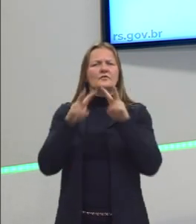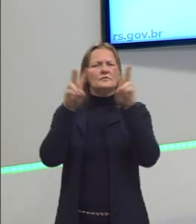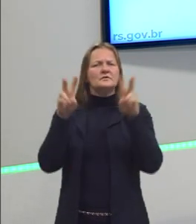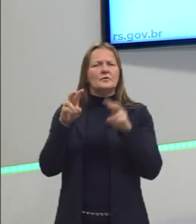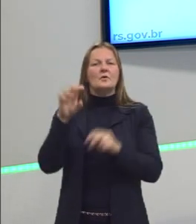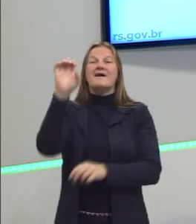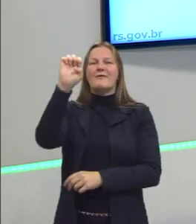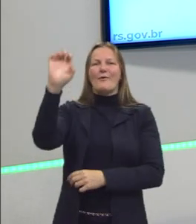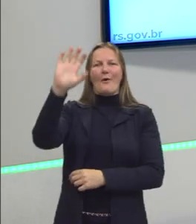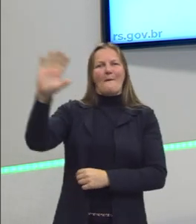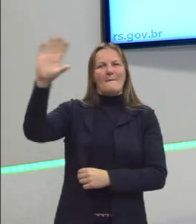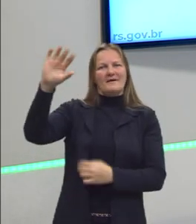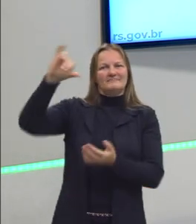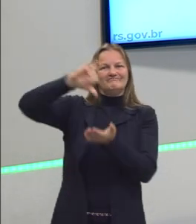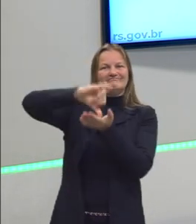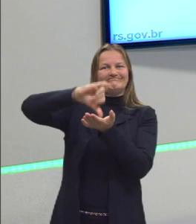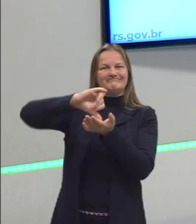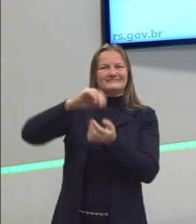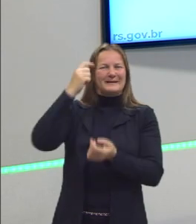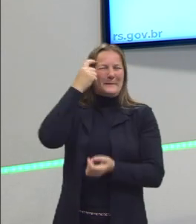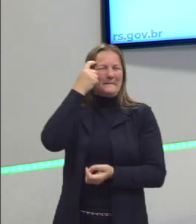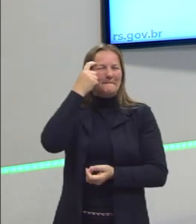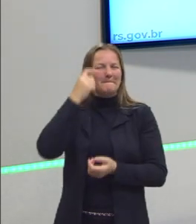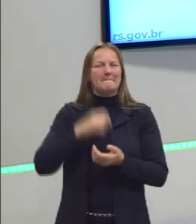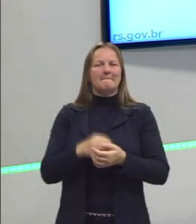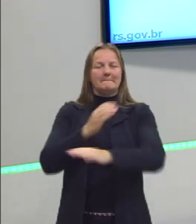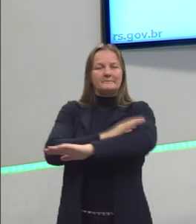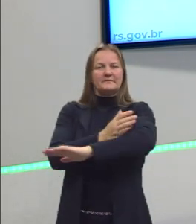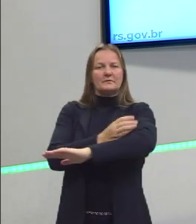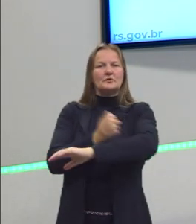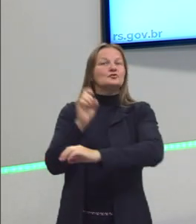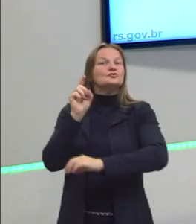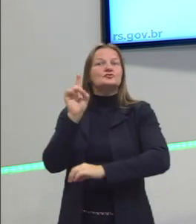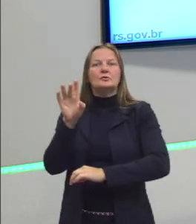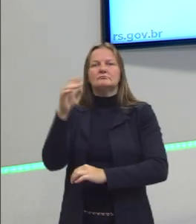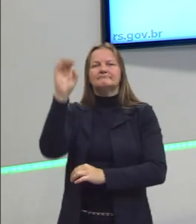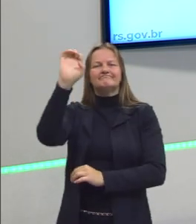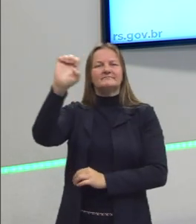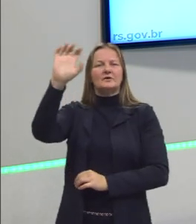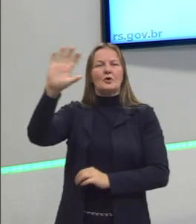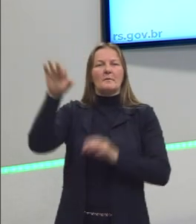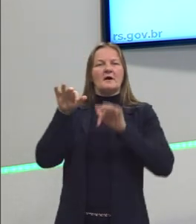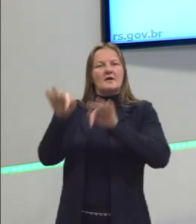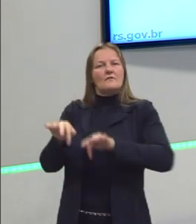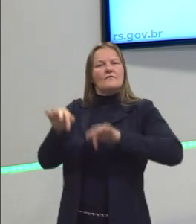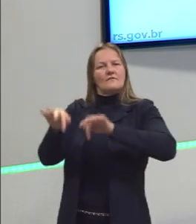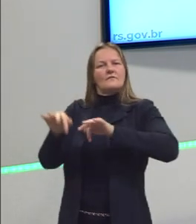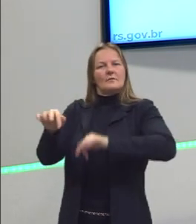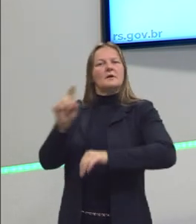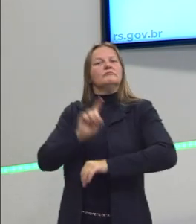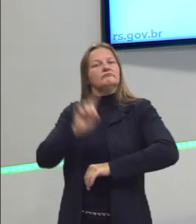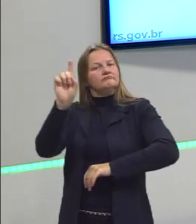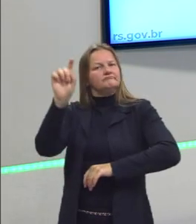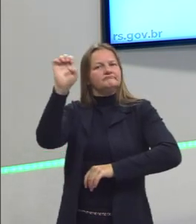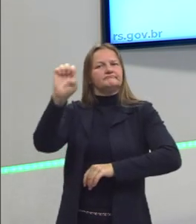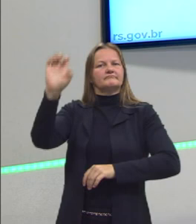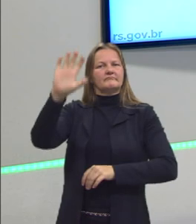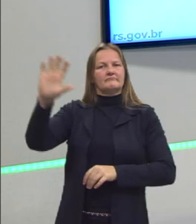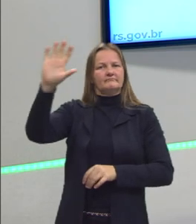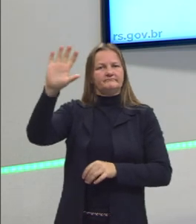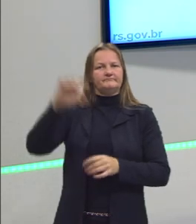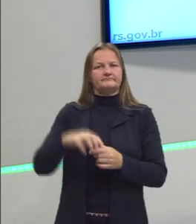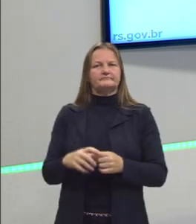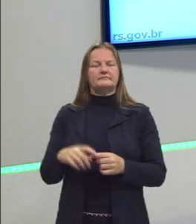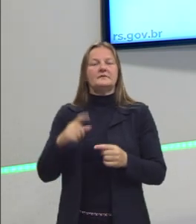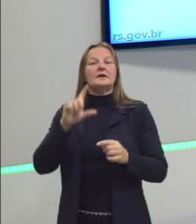eurocêntrica porque essa visão da idade média era na Europa o seu feudalismo ocorreu muito na Europa e teve tudo